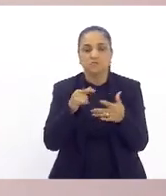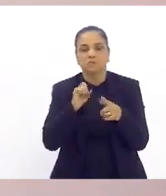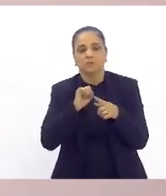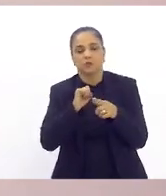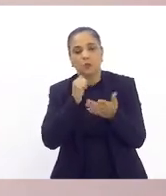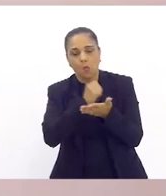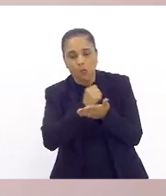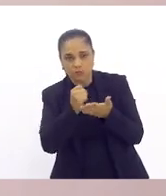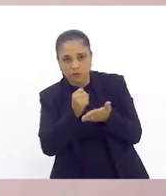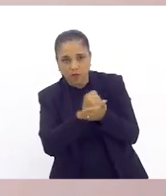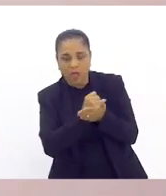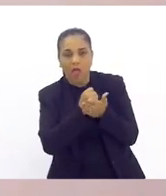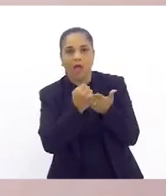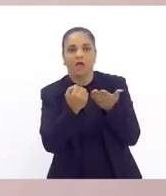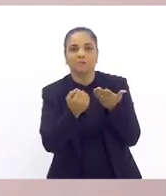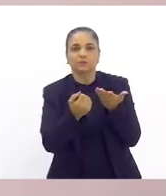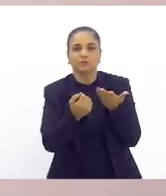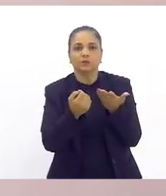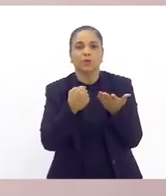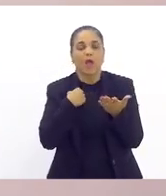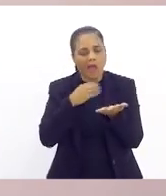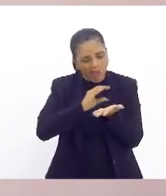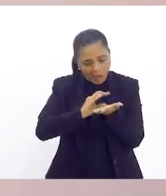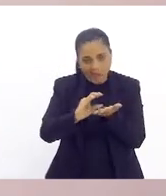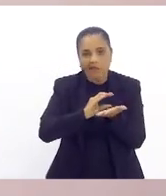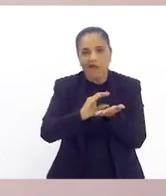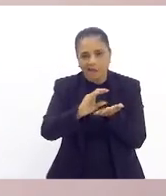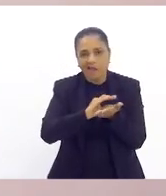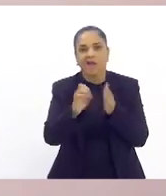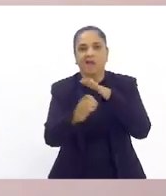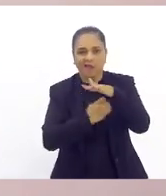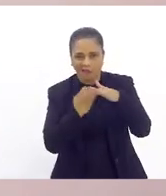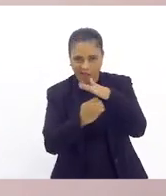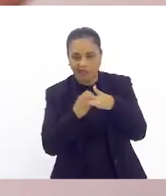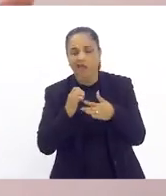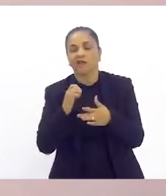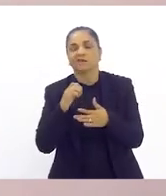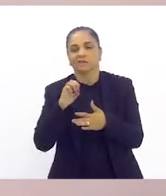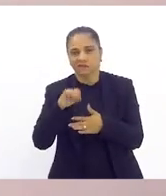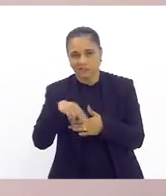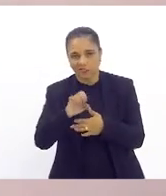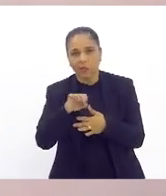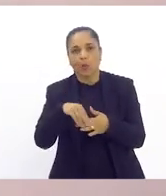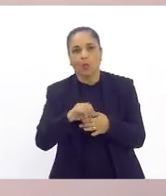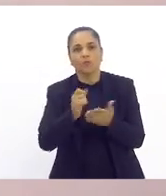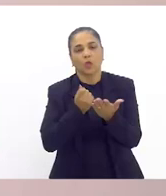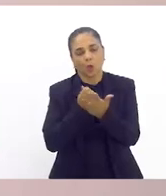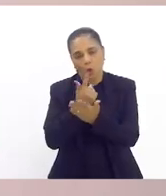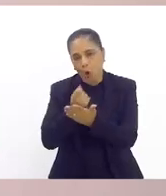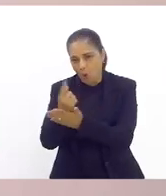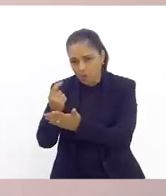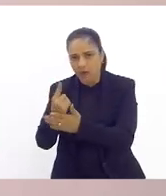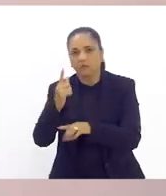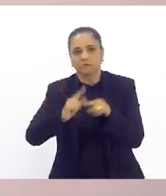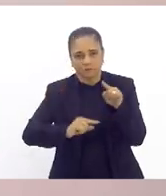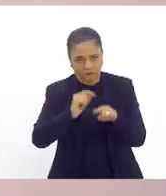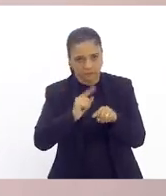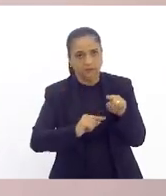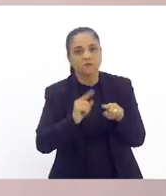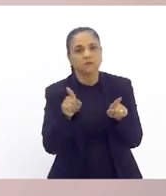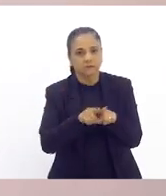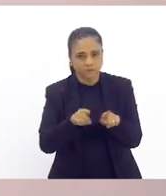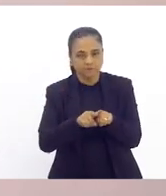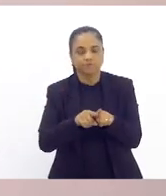do contrato a ele eu venho investindo Sim né e acho que é importante a gente dar essa visibilidade por exemplo